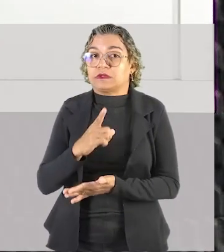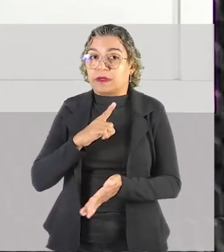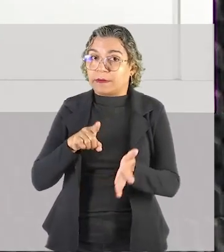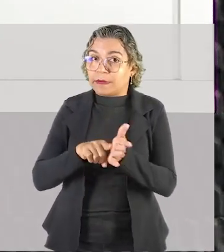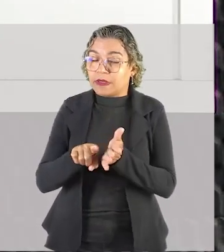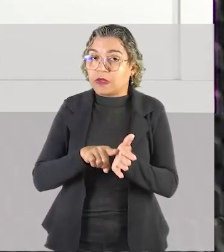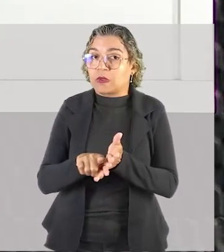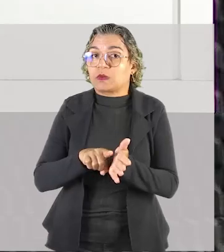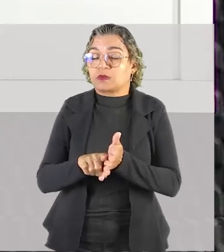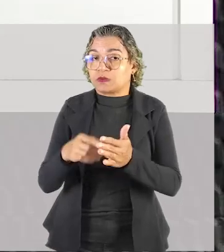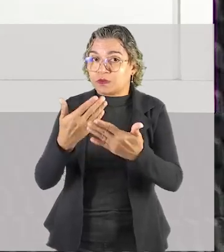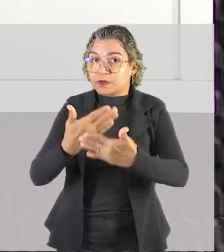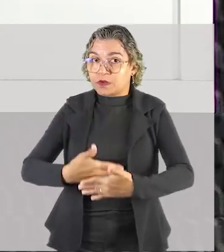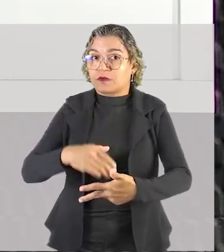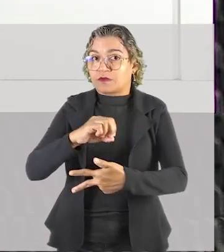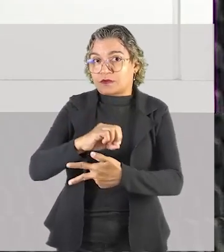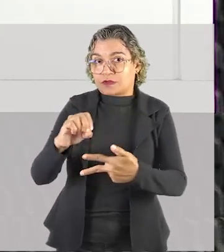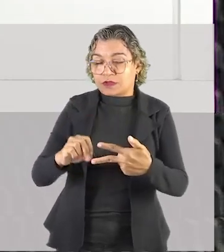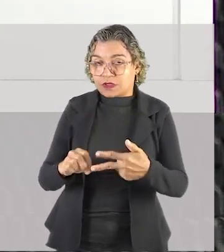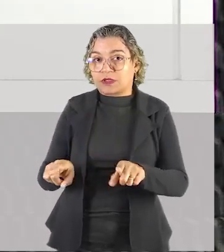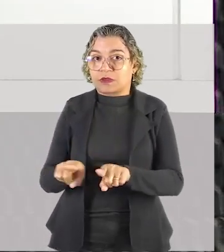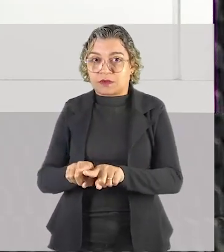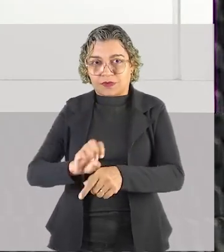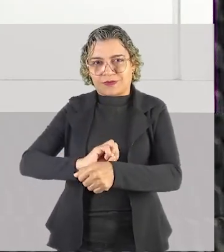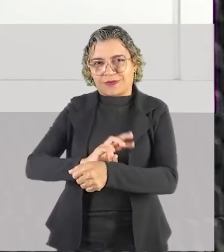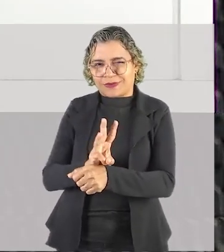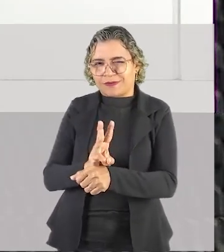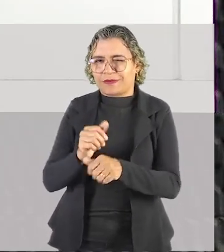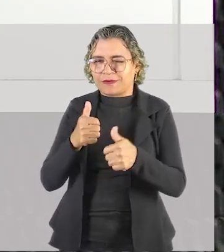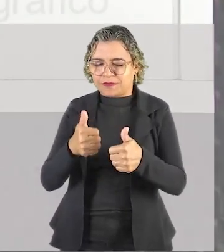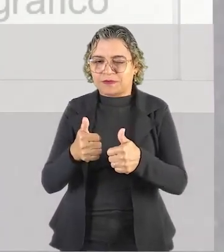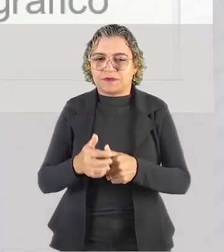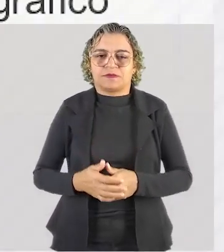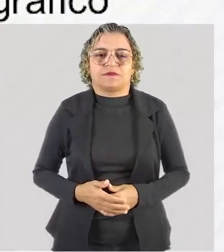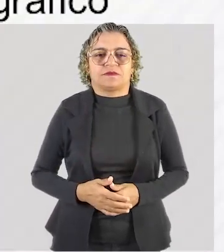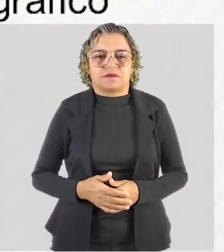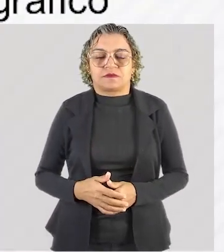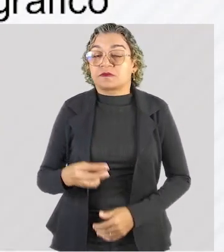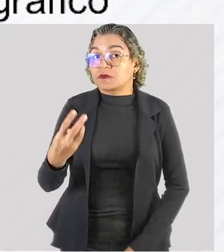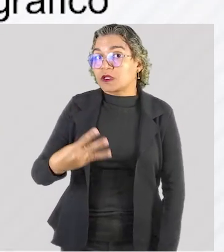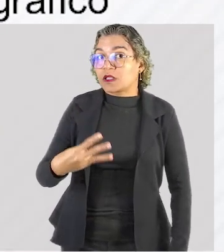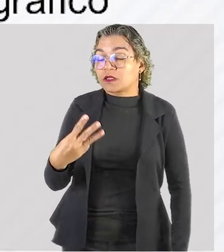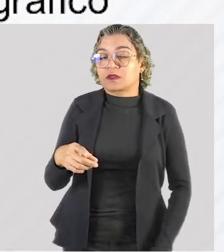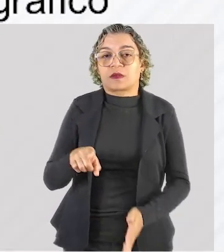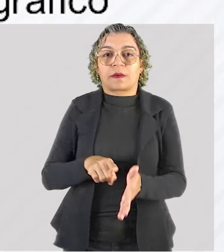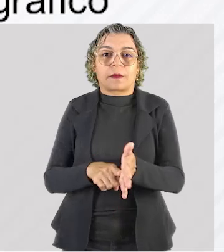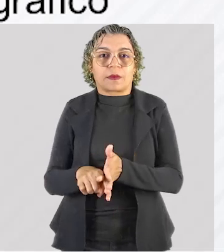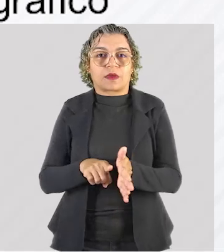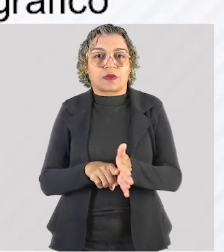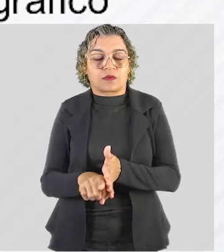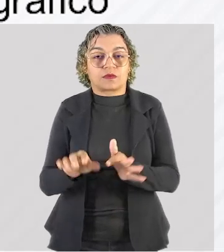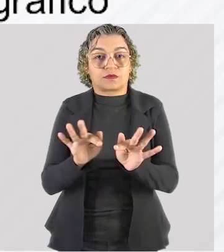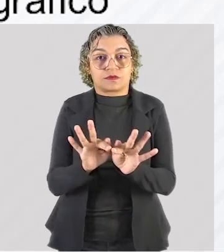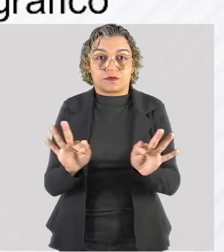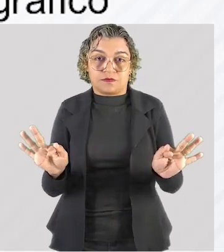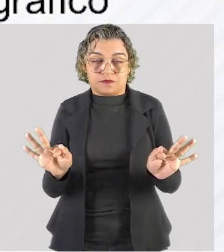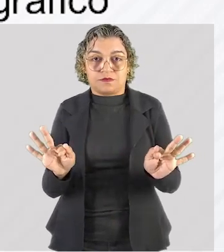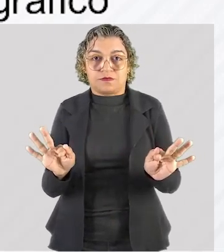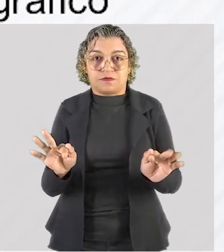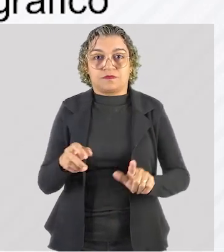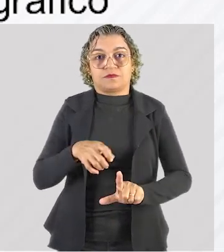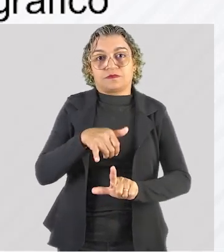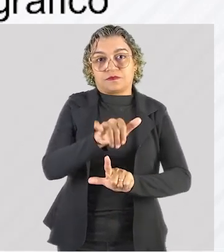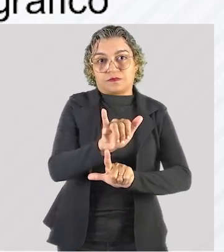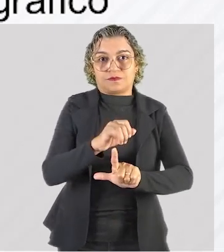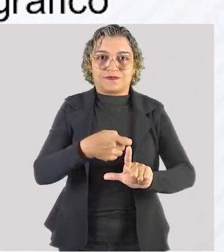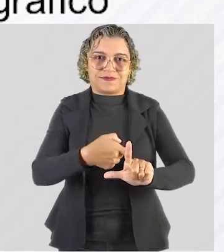questão cair nas provas do Enem e na UEMA. Beleza? Vamos para a nossa terceira questão envolvendo função